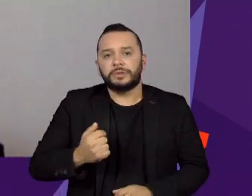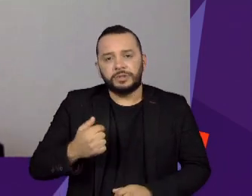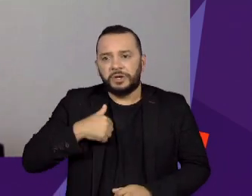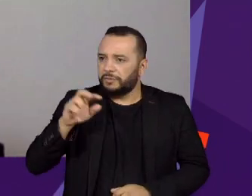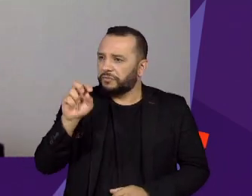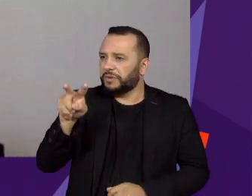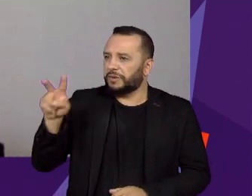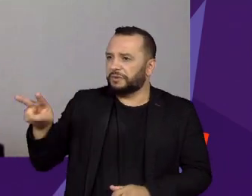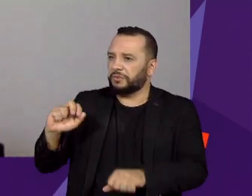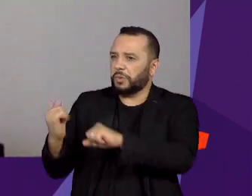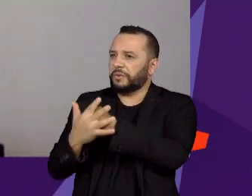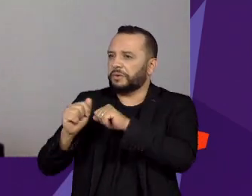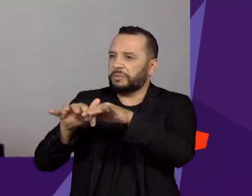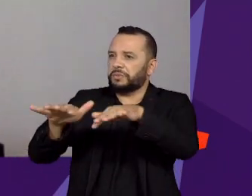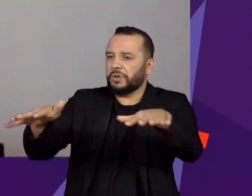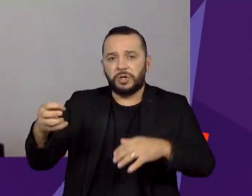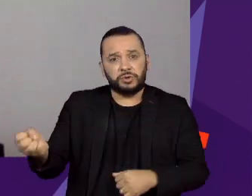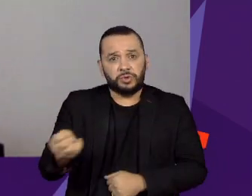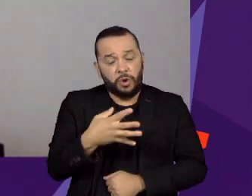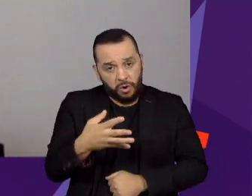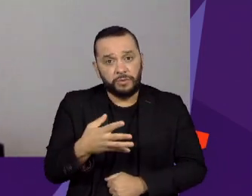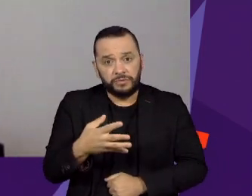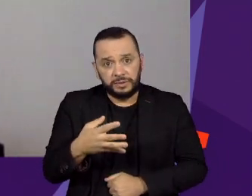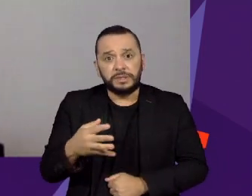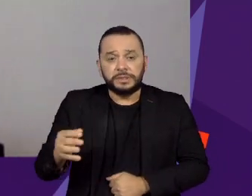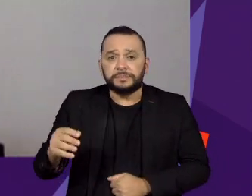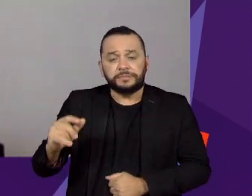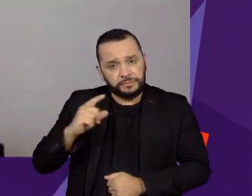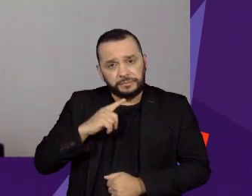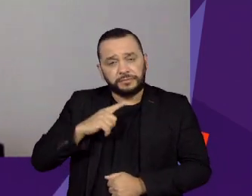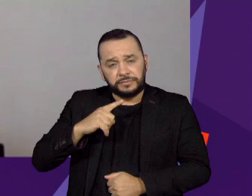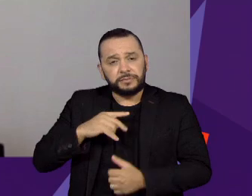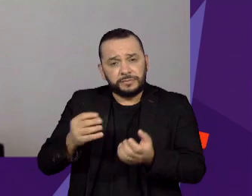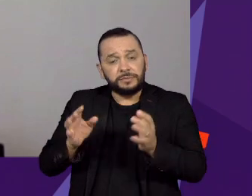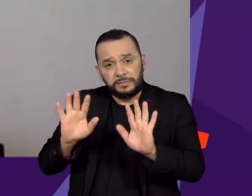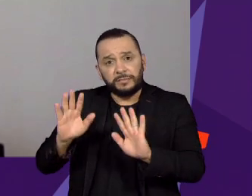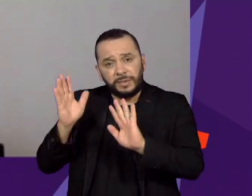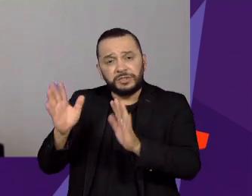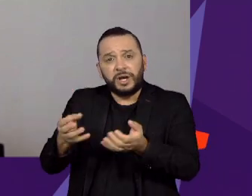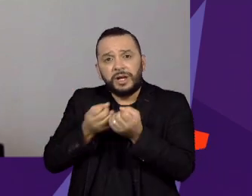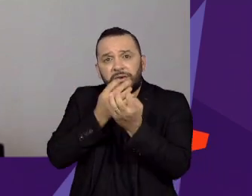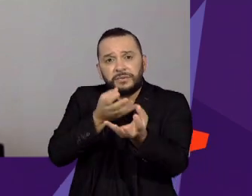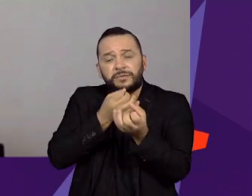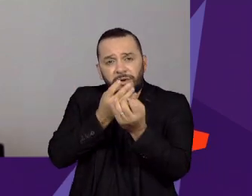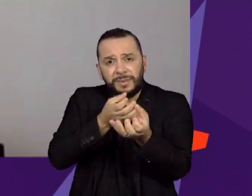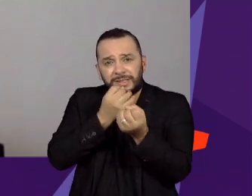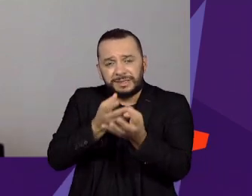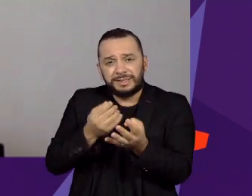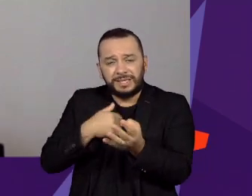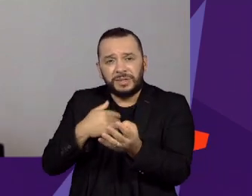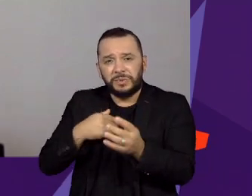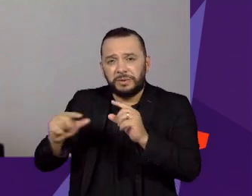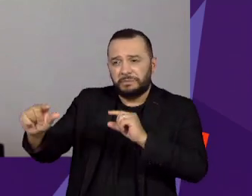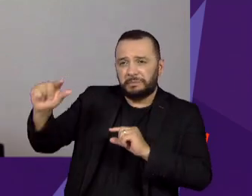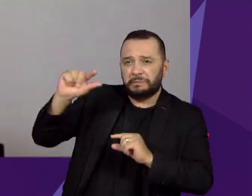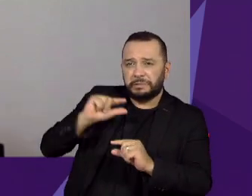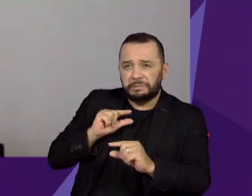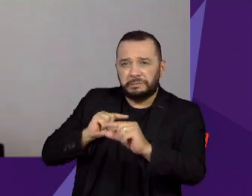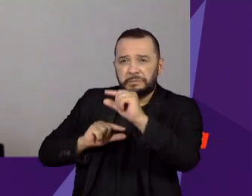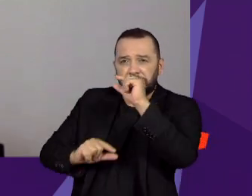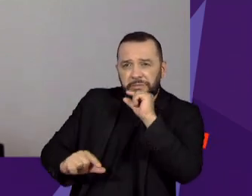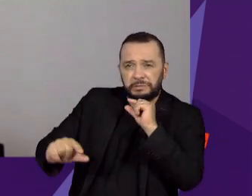nova que estava vindo com informações muito fatiadas, muito a